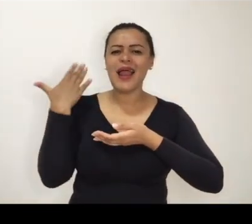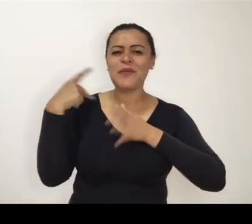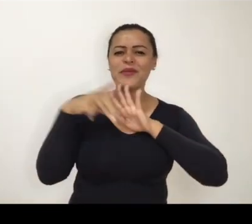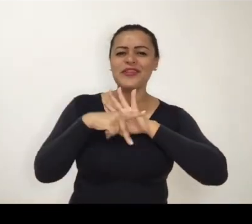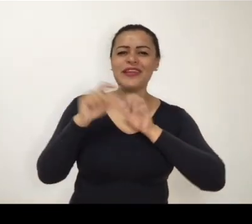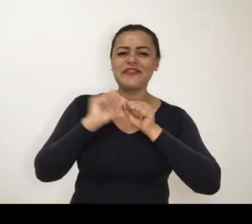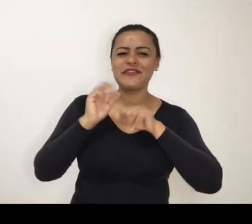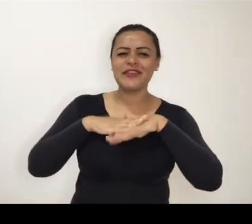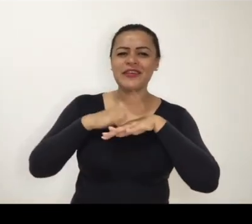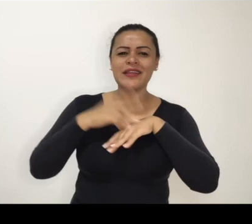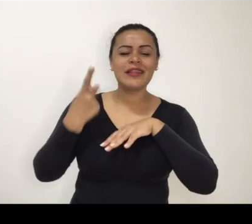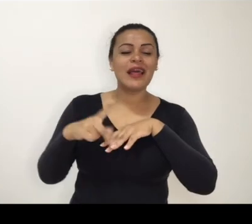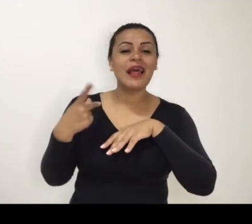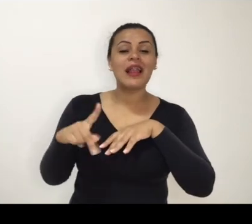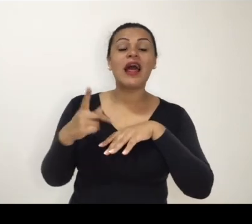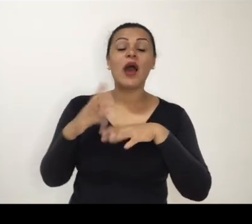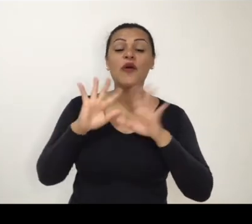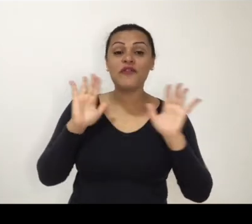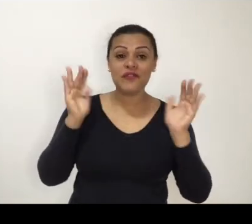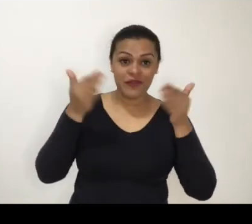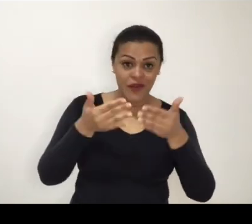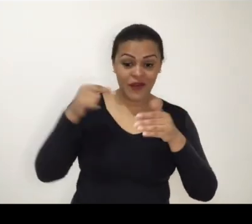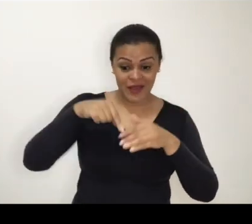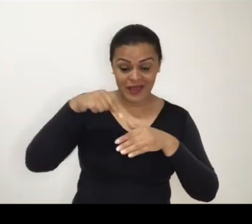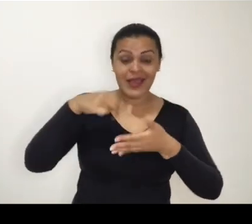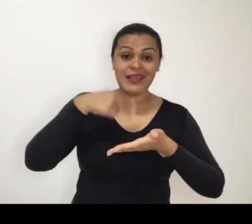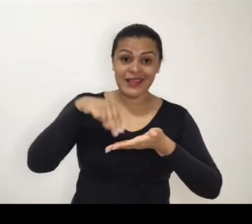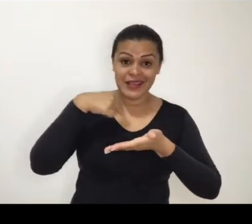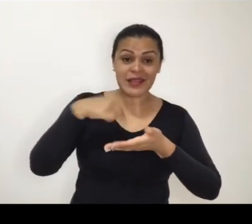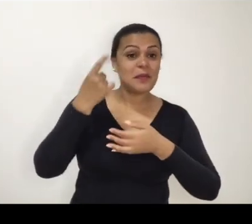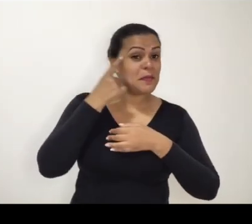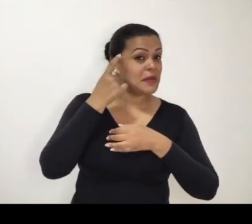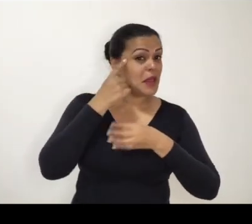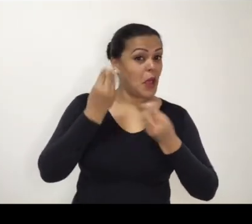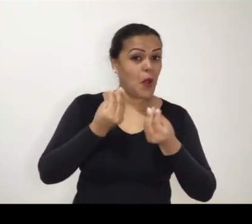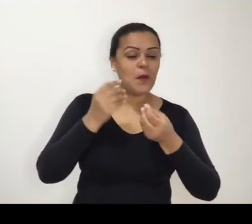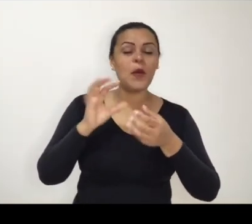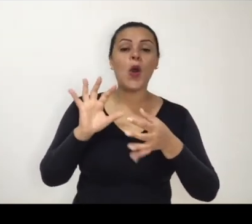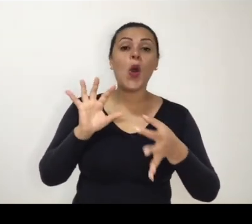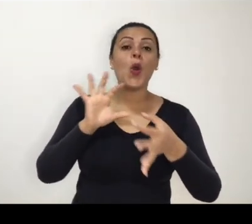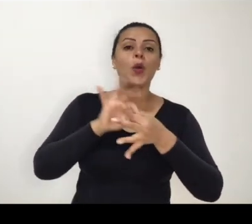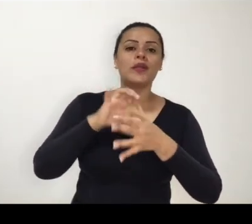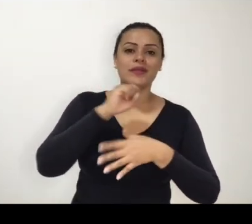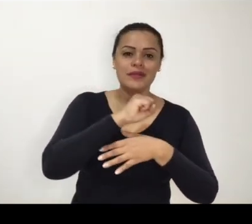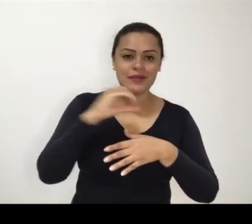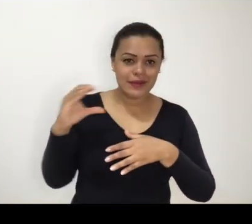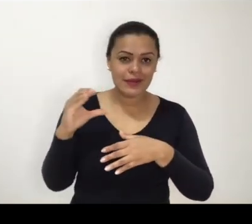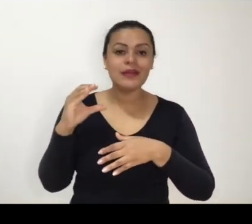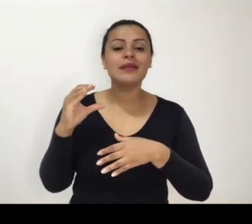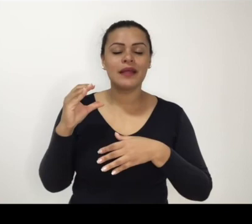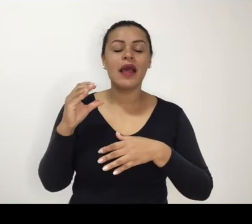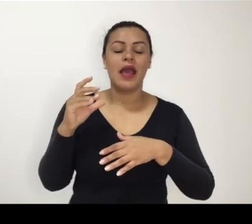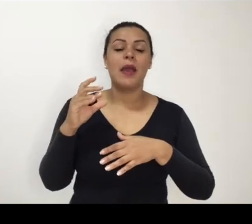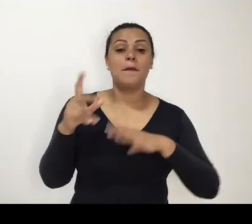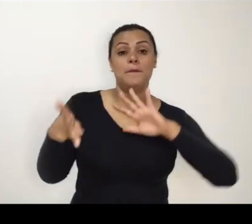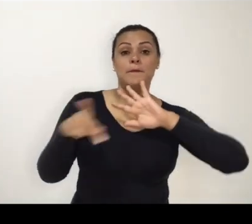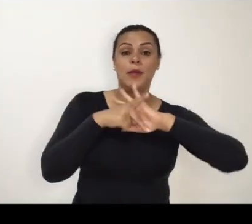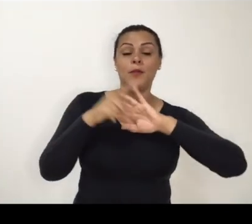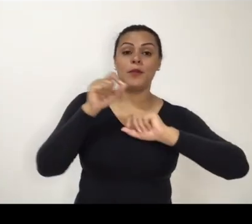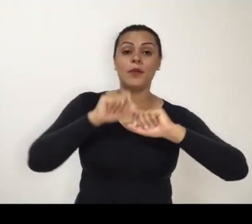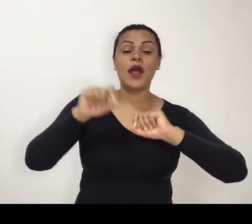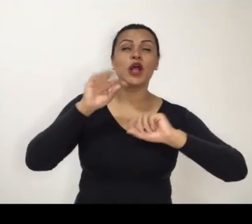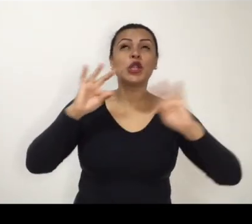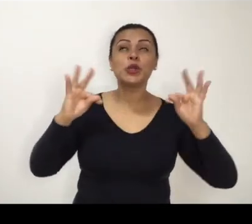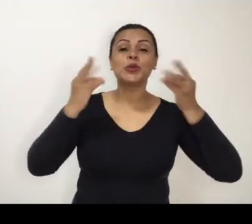foco da Mediateca de Dança também é pensar muito o contexto catarinense, evidentemente, em relação a tudo que está no nosso